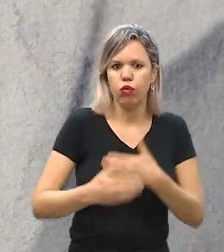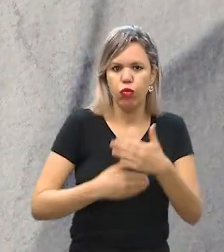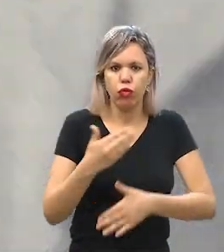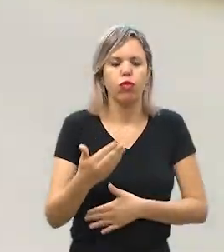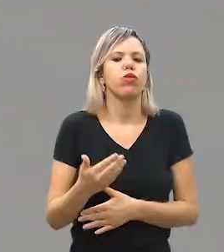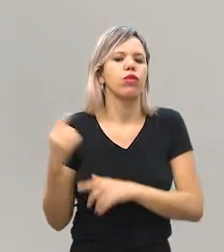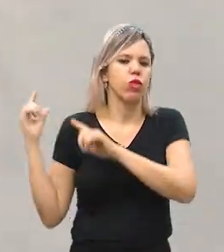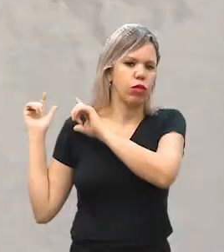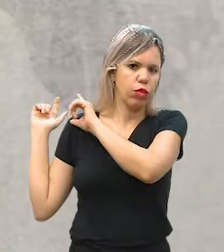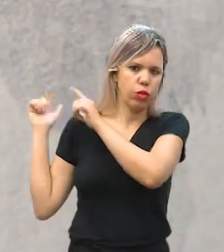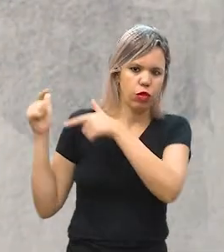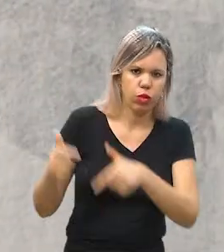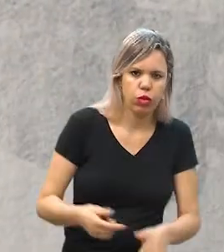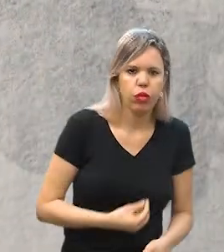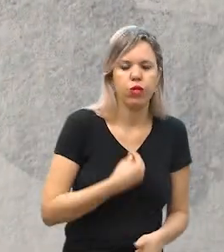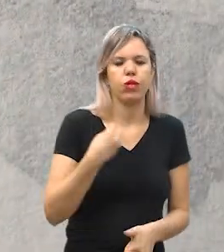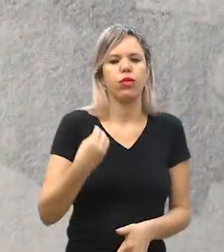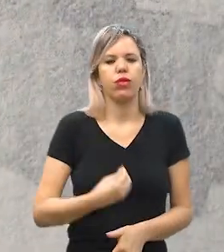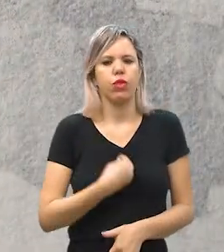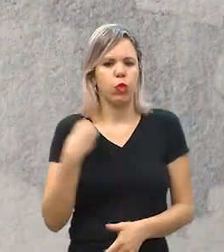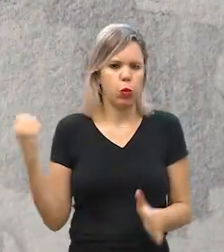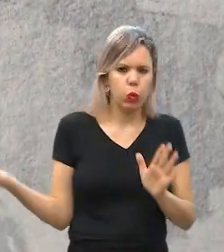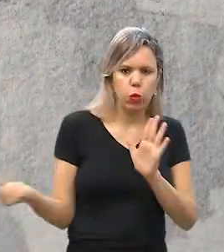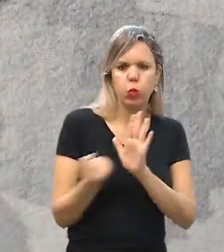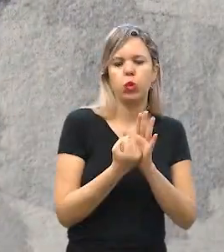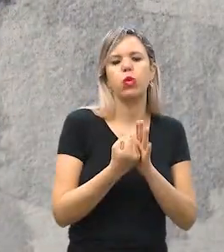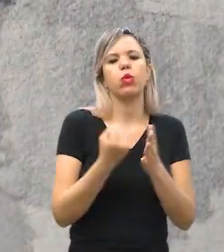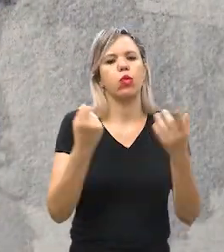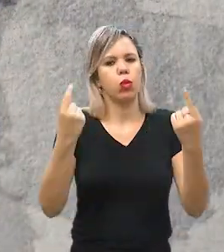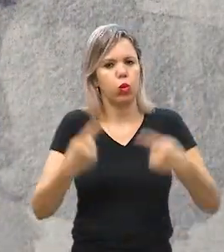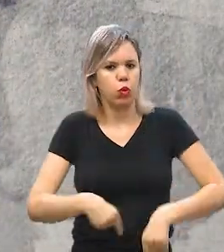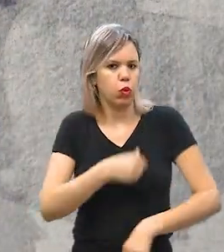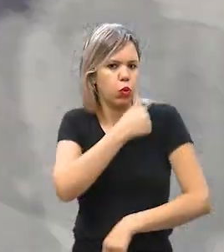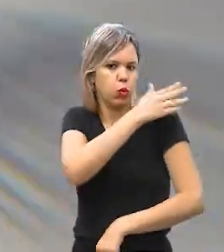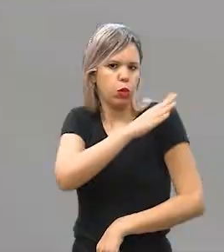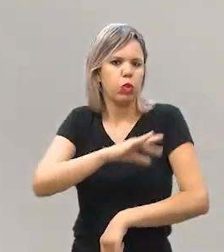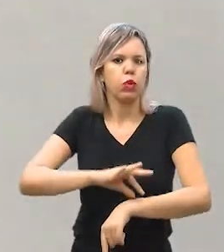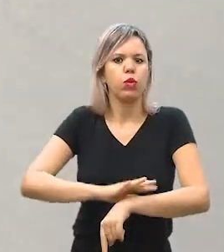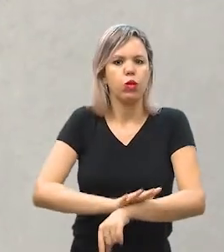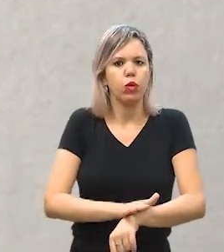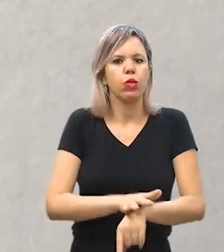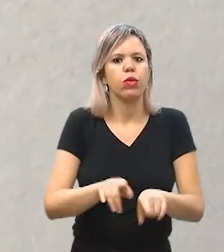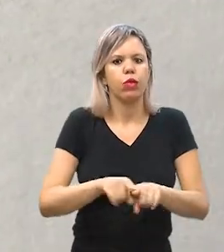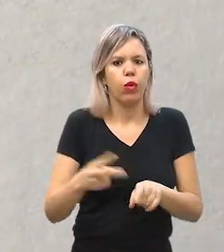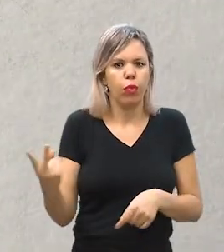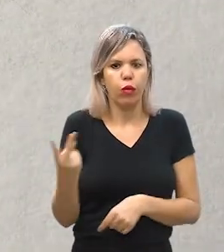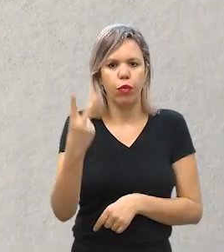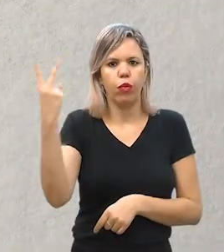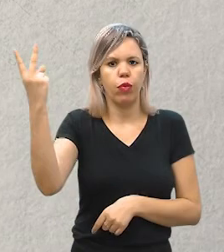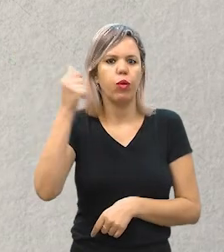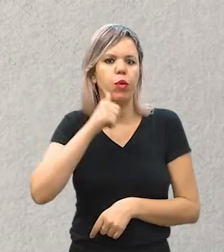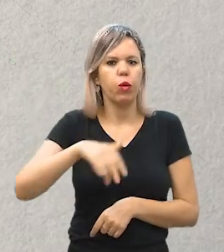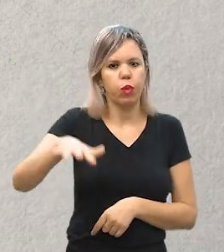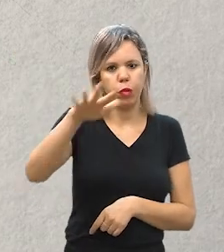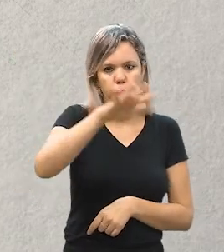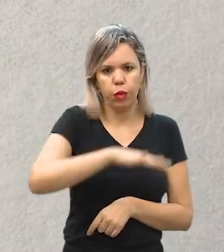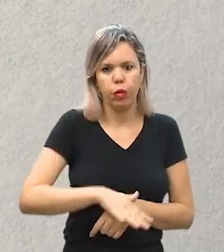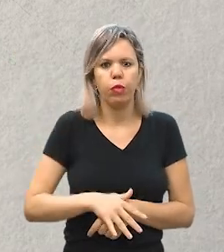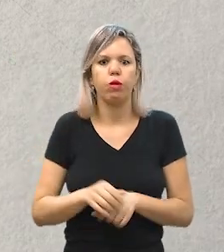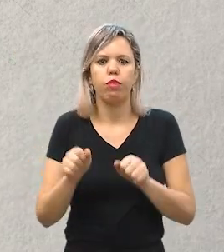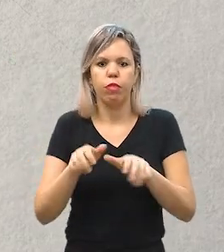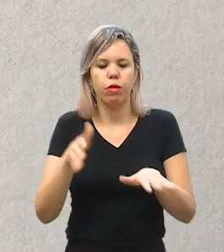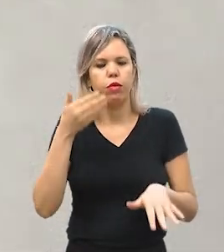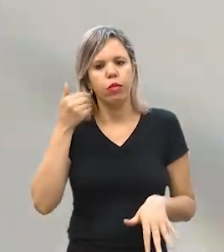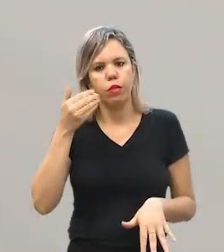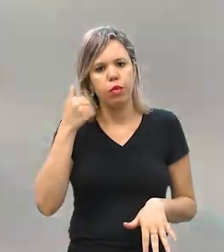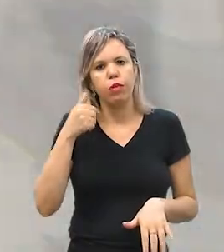Sua trajetória foi marcada pela luta contra o preconceito racial, a subvalorização das mulheres e a exploração